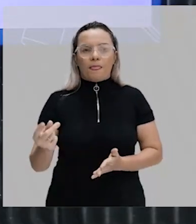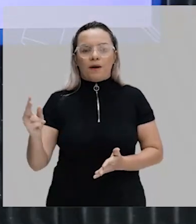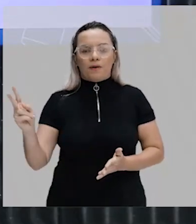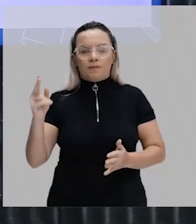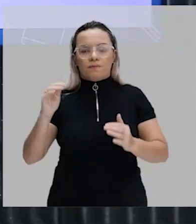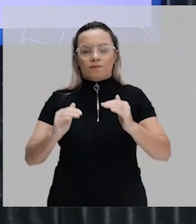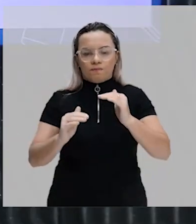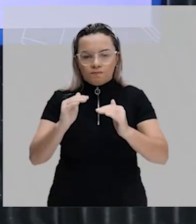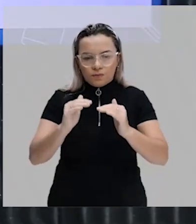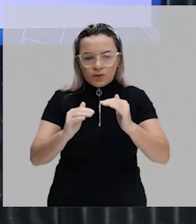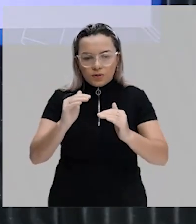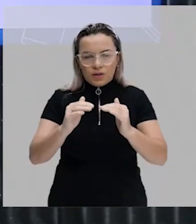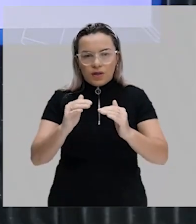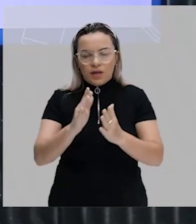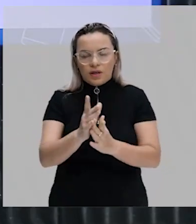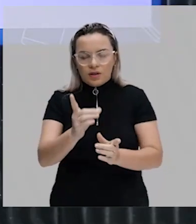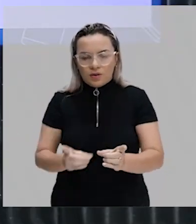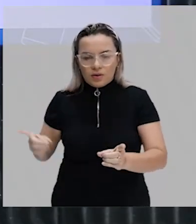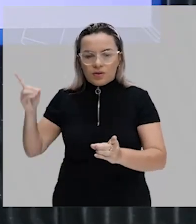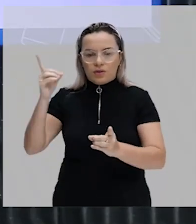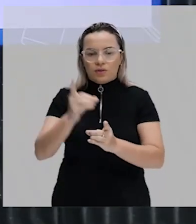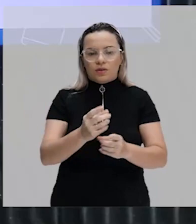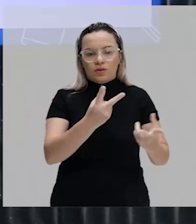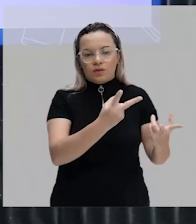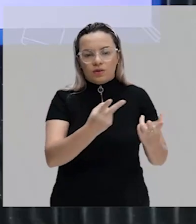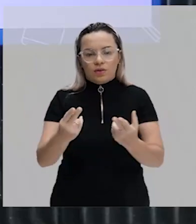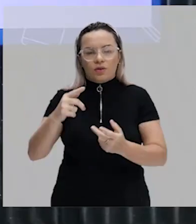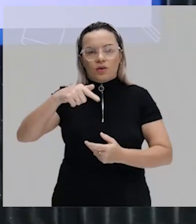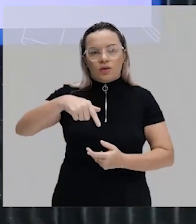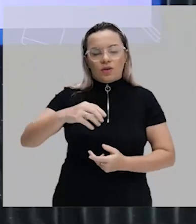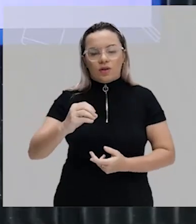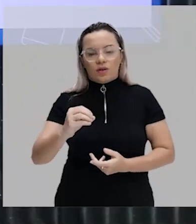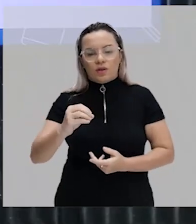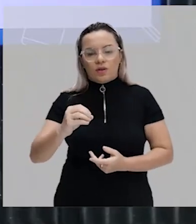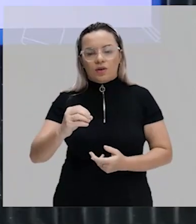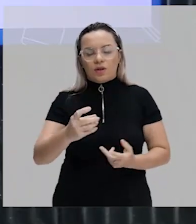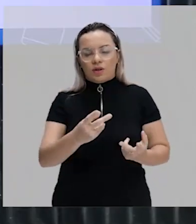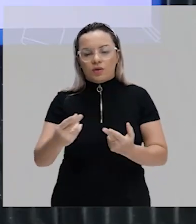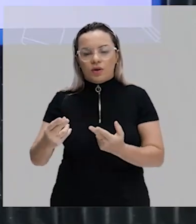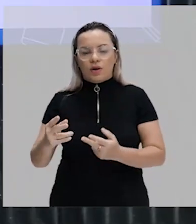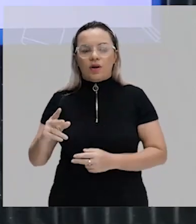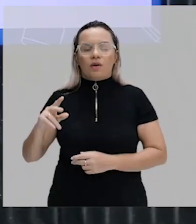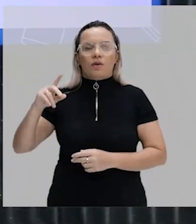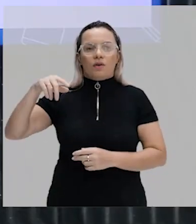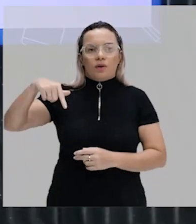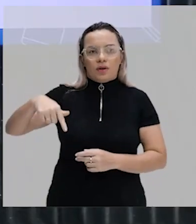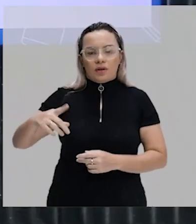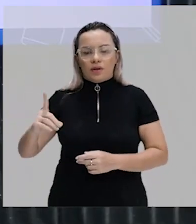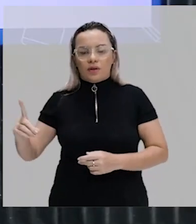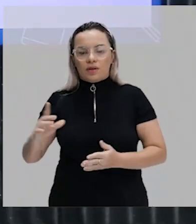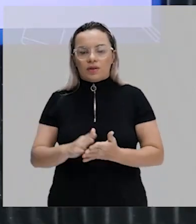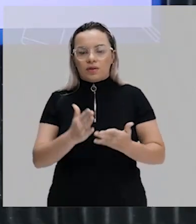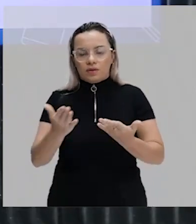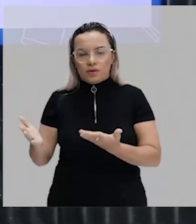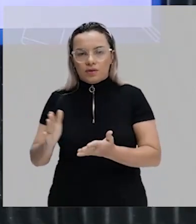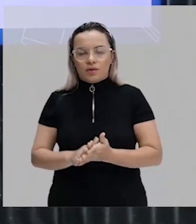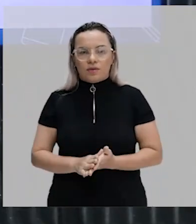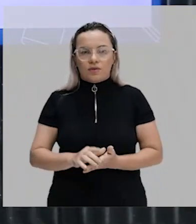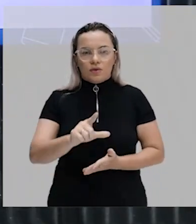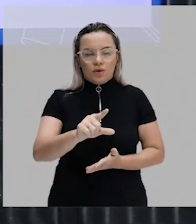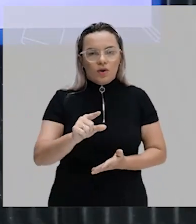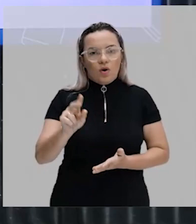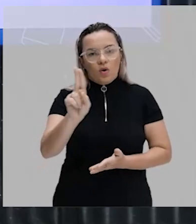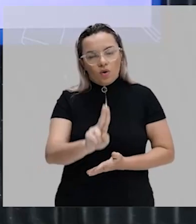eu igualo QO e QD. Então, vou pegar, né, a equação QO, que é dada